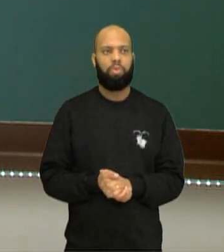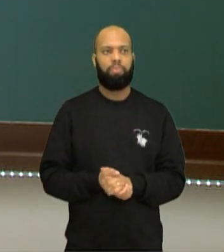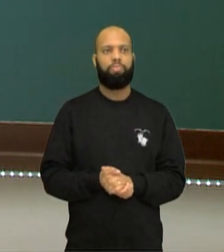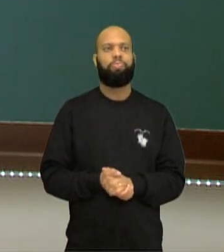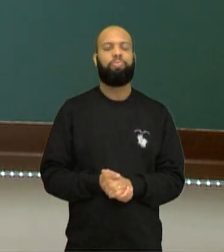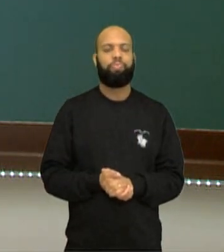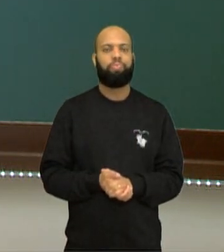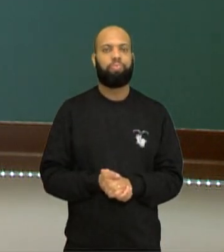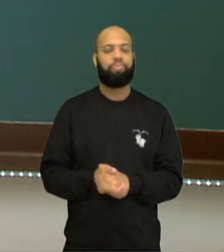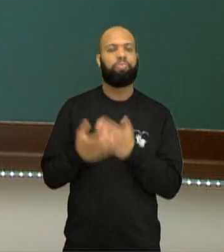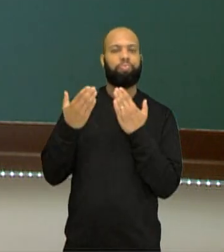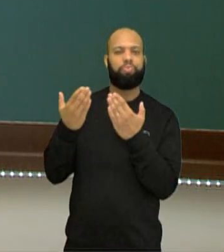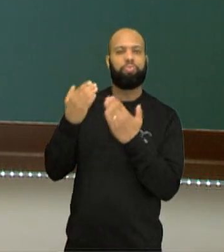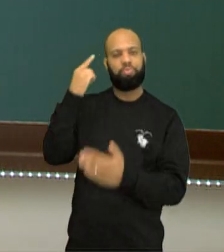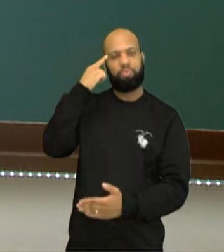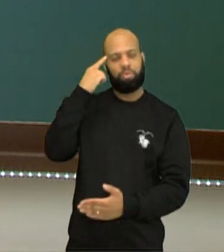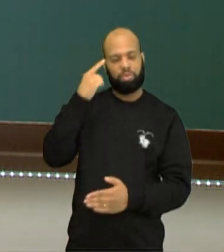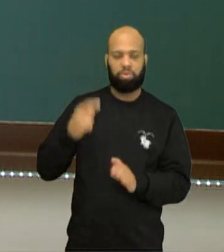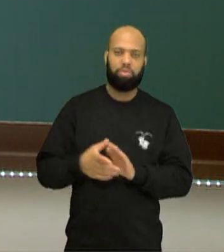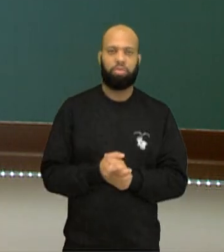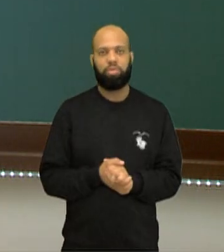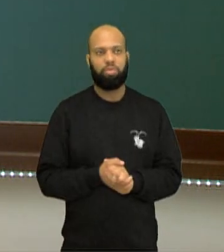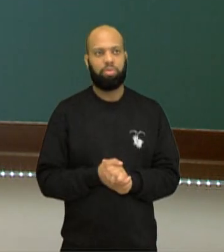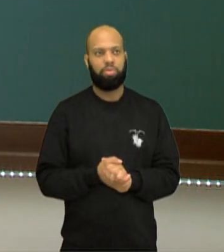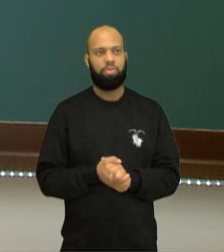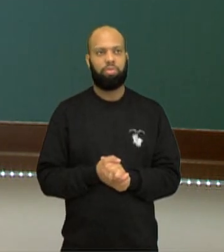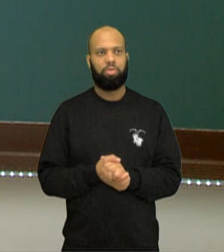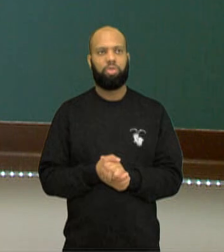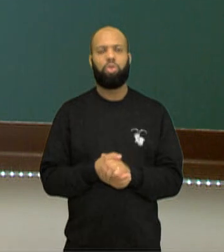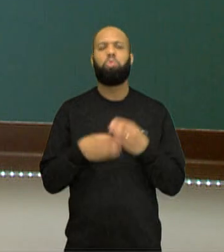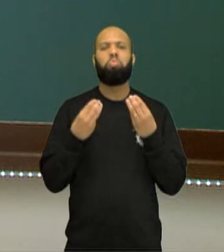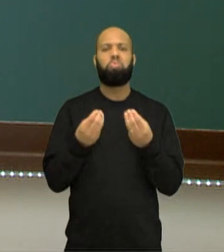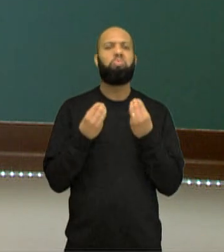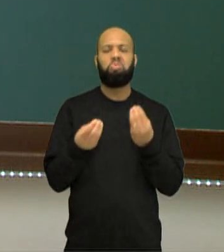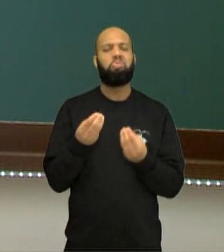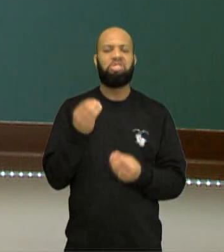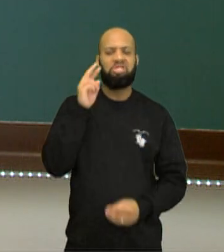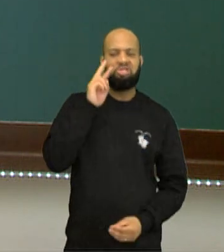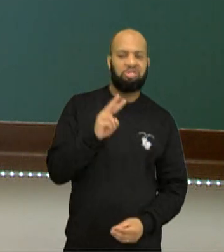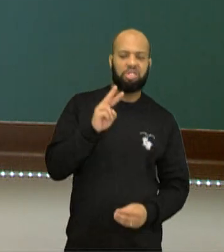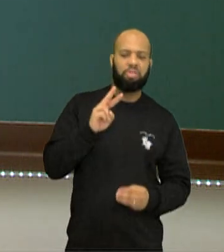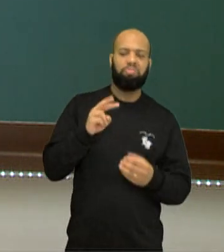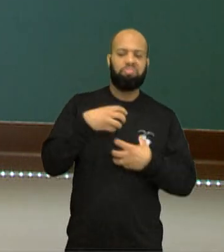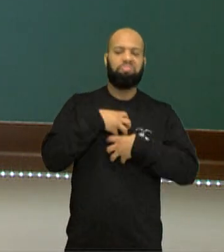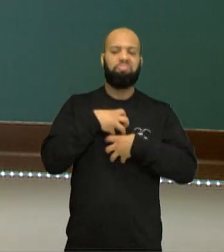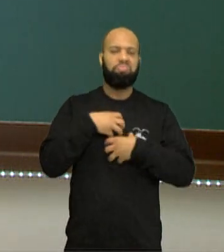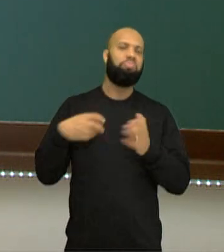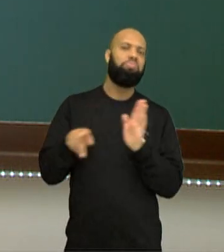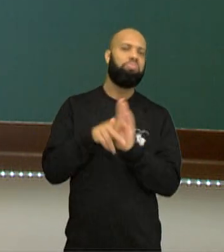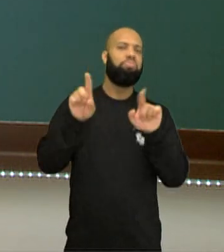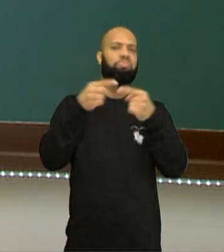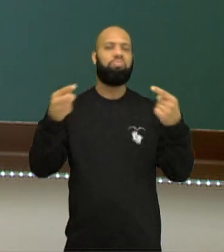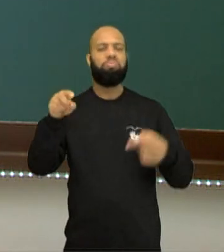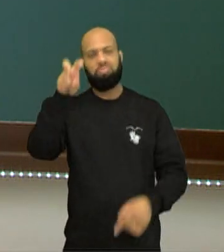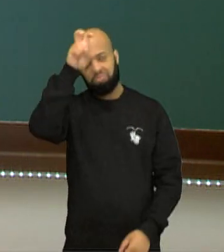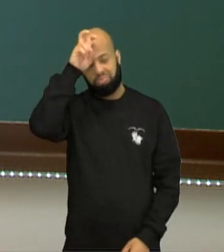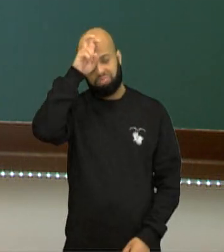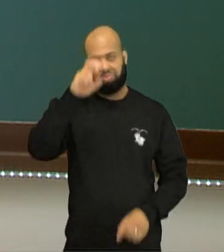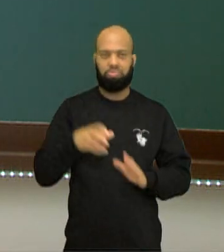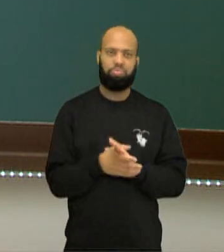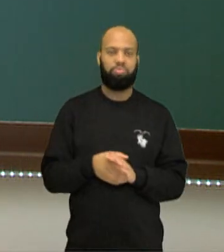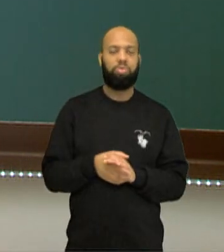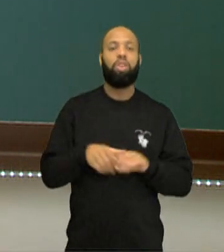Agora, vamos dar uma pequena pensadinha? Como é que era considerada a música dentro do Egito Antigo? Qual que era a relação dos deuses